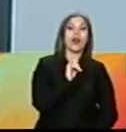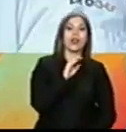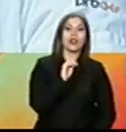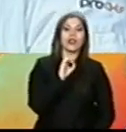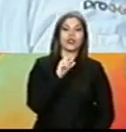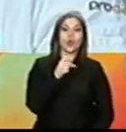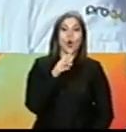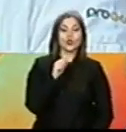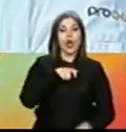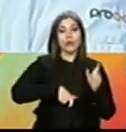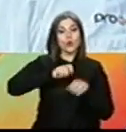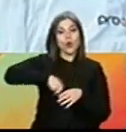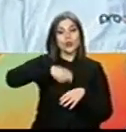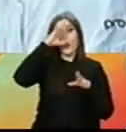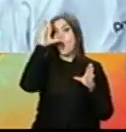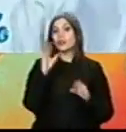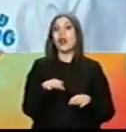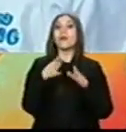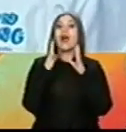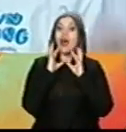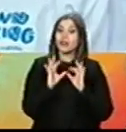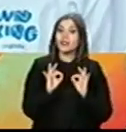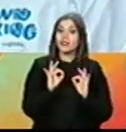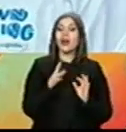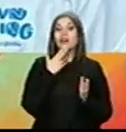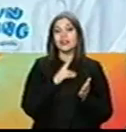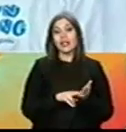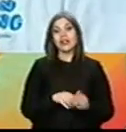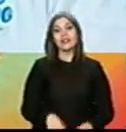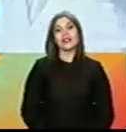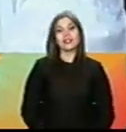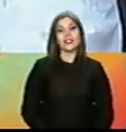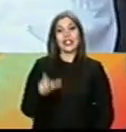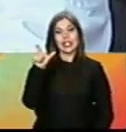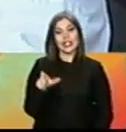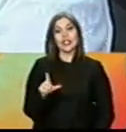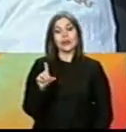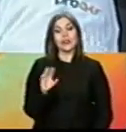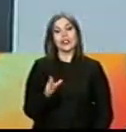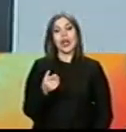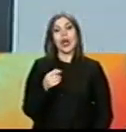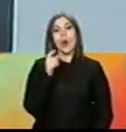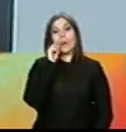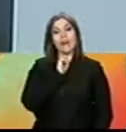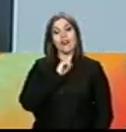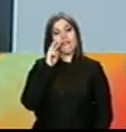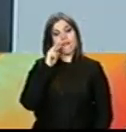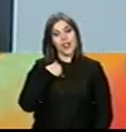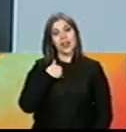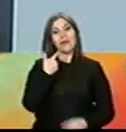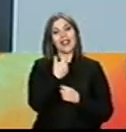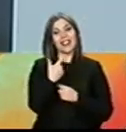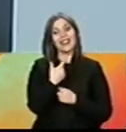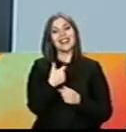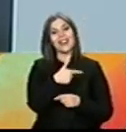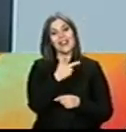a gente sabe fazer o risoto, meu amigo. Ele, da última vez que lá esteve, fez o risoto connosco. Pois. E ele está-me a ver aqui, na televisão. Está a ver-te? Está a ver-me.